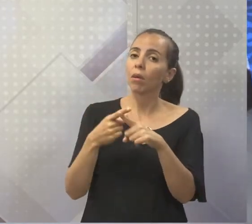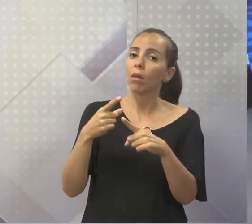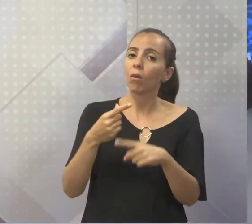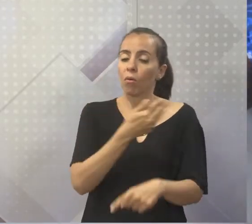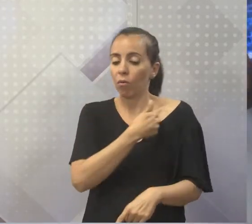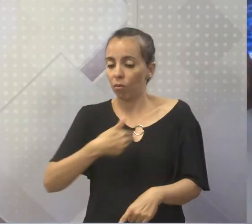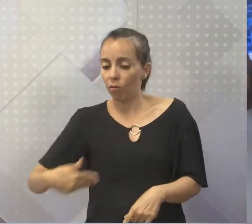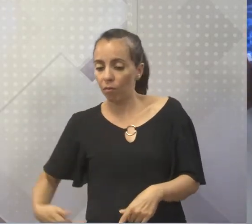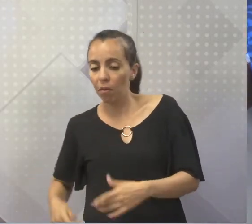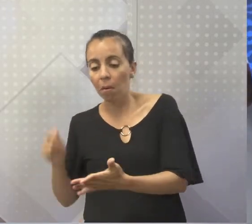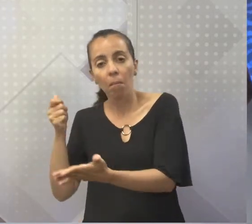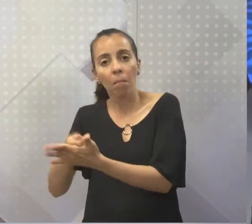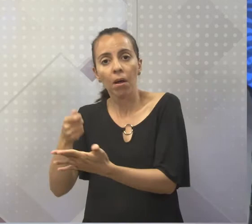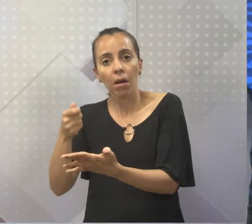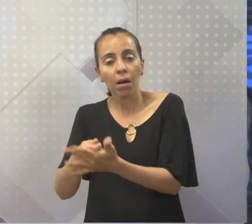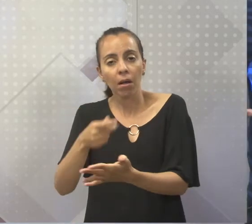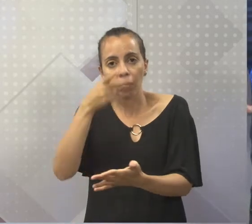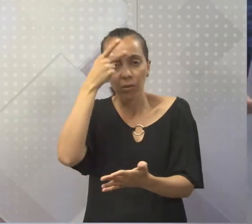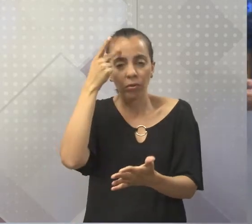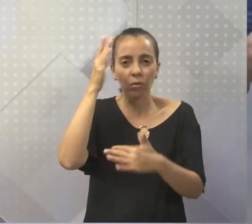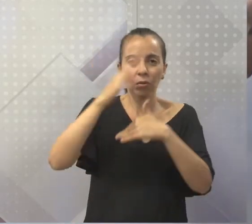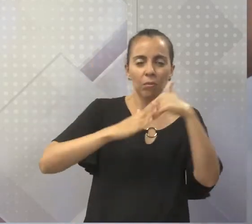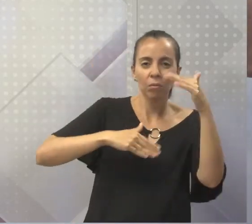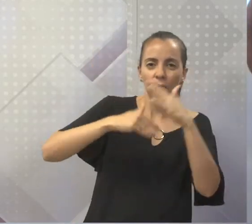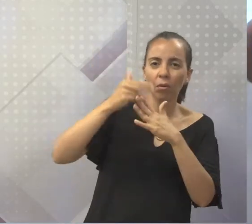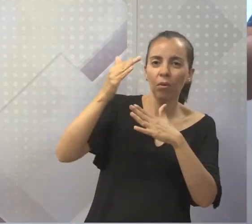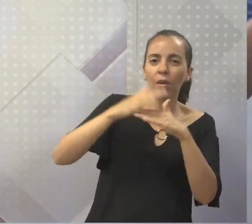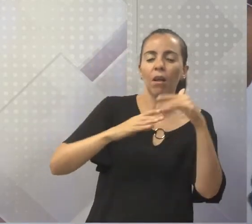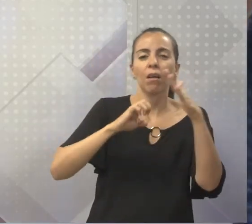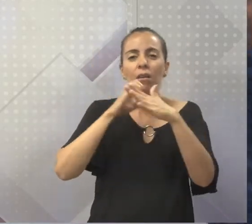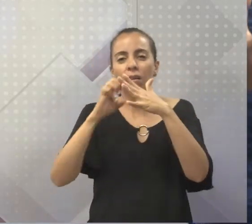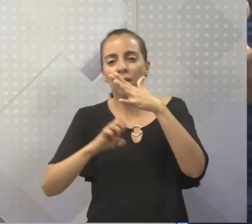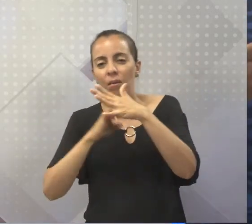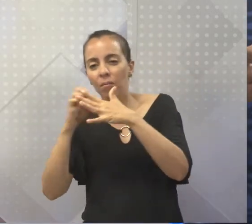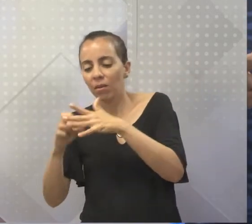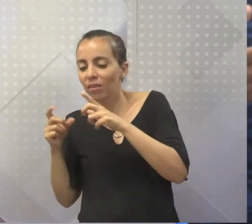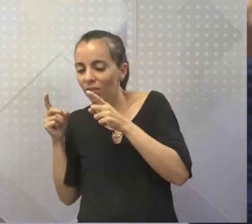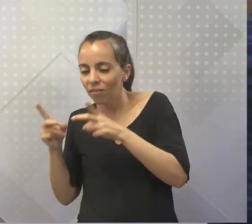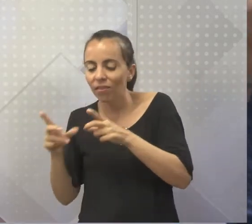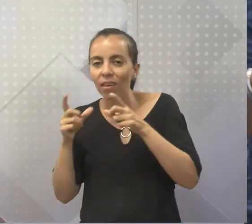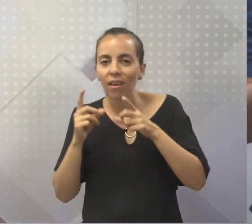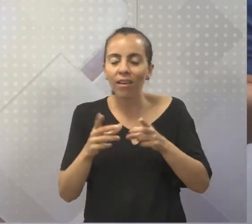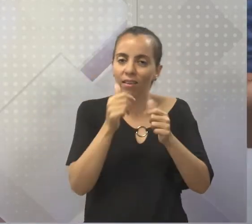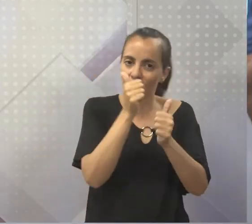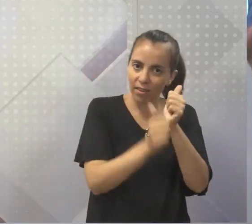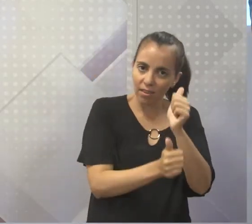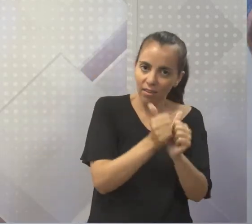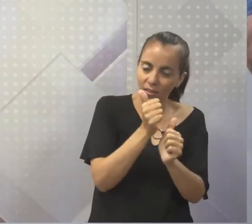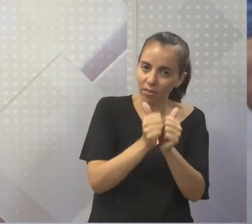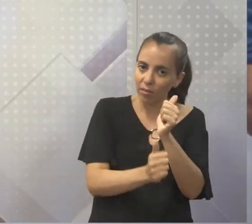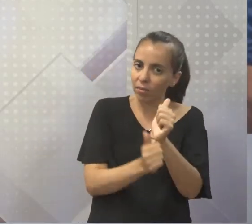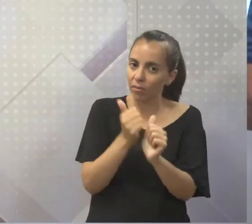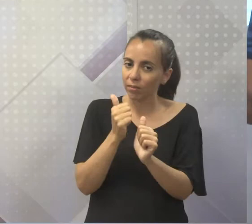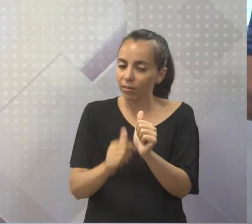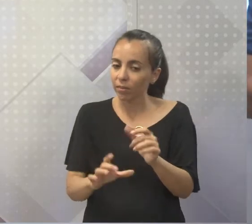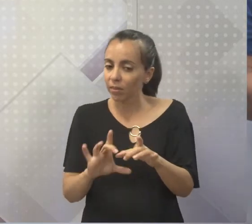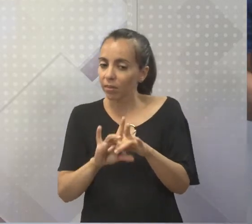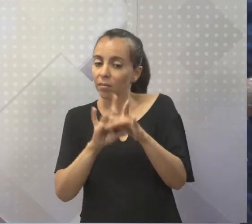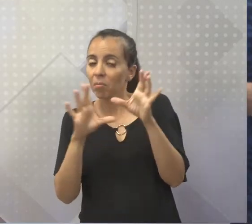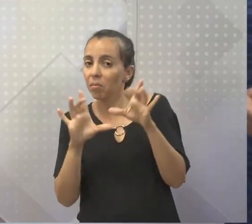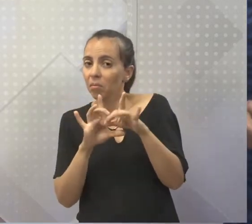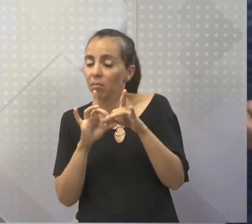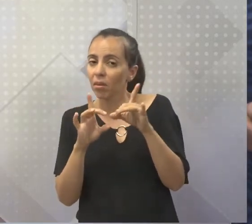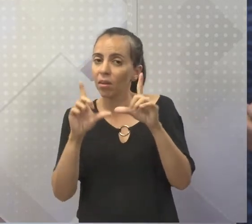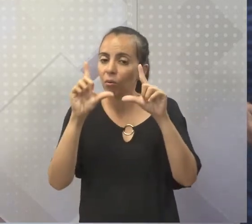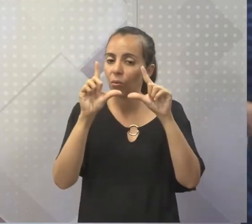por aos produtores ou cooperativas que ainda tem esse produto liberar para